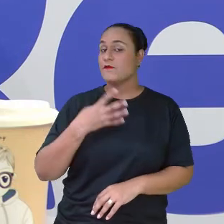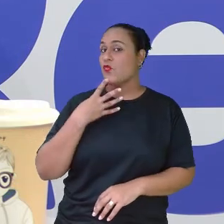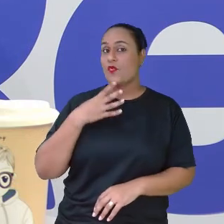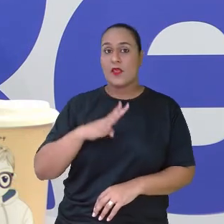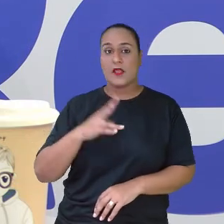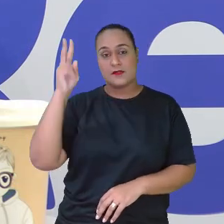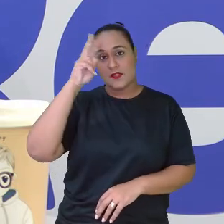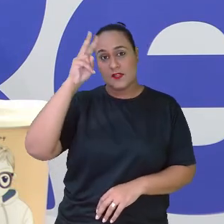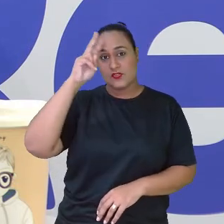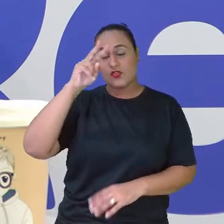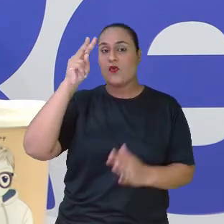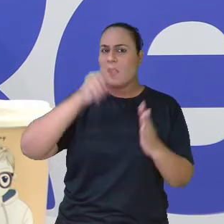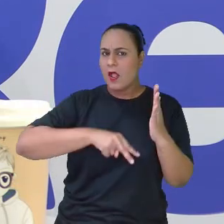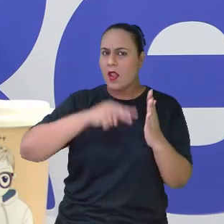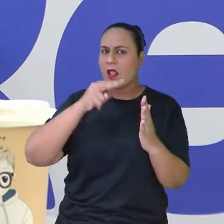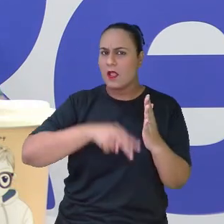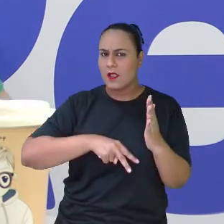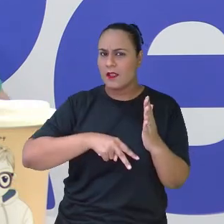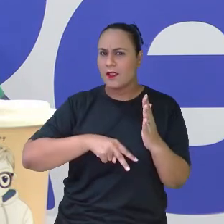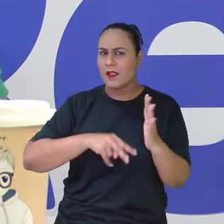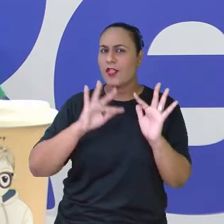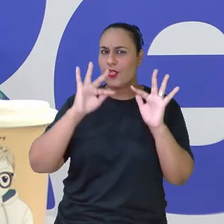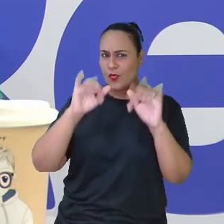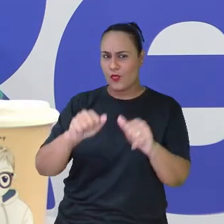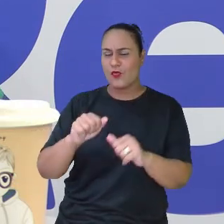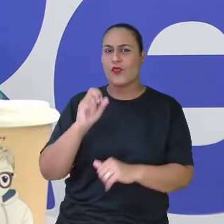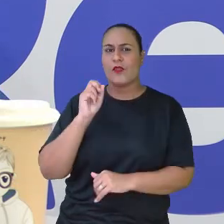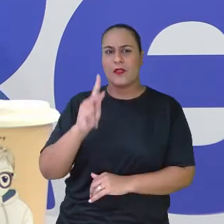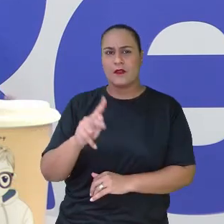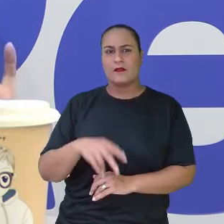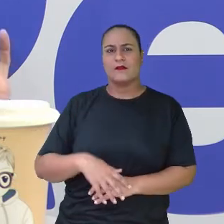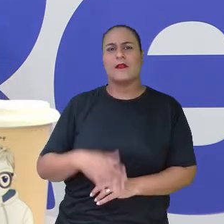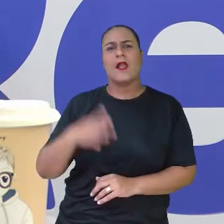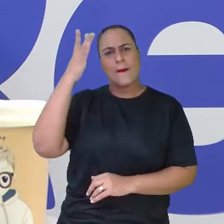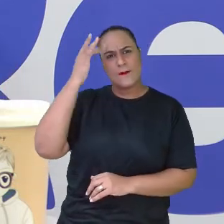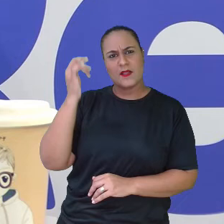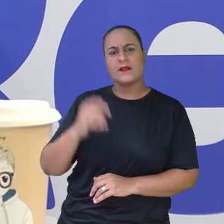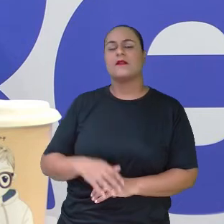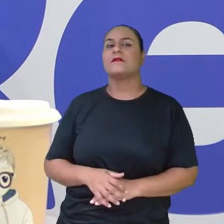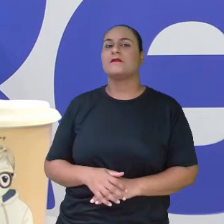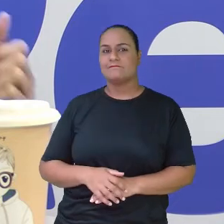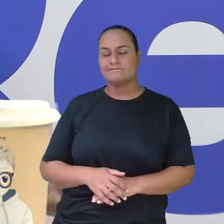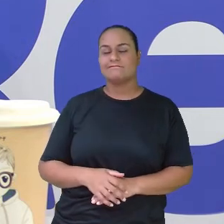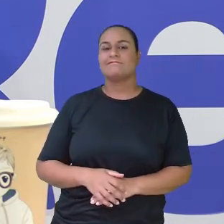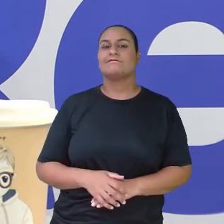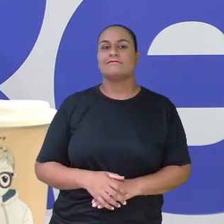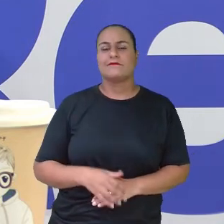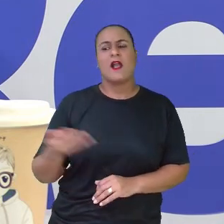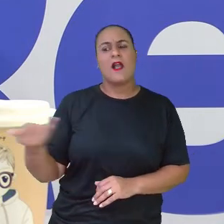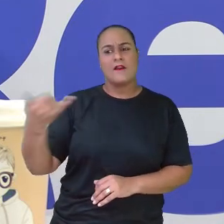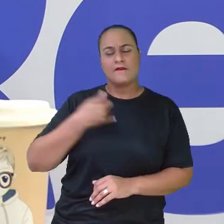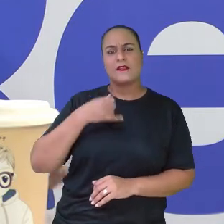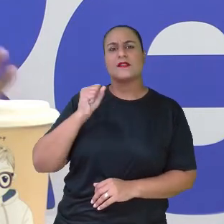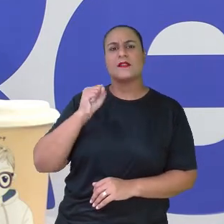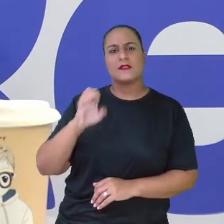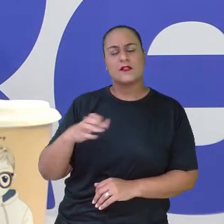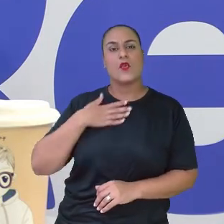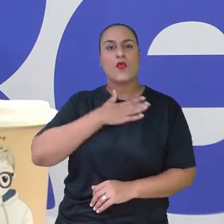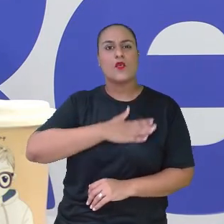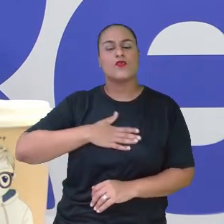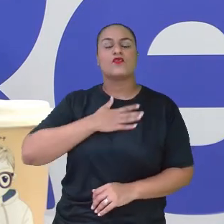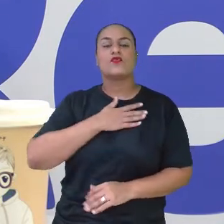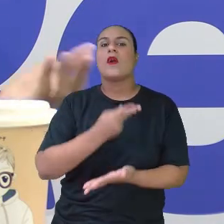aí, diz pra gente, tá? Amanhã, que tal amanhã? Né? Assim que a gente abrir aqui o chat, coloca aí a resposta, que